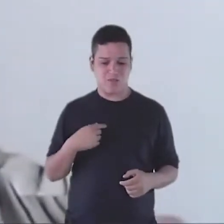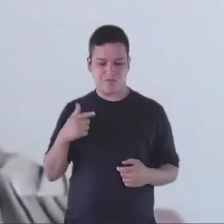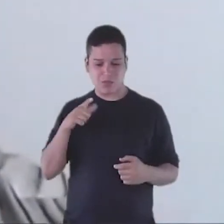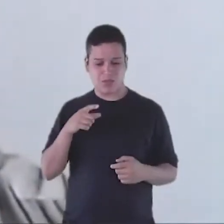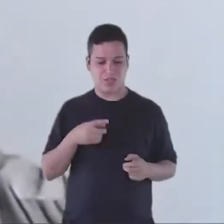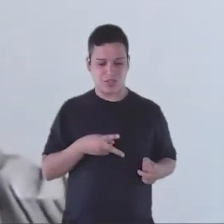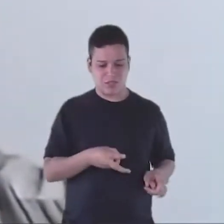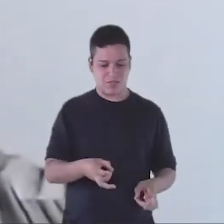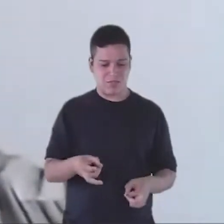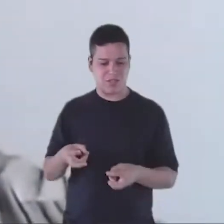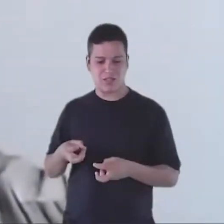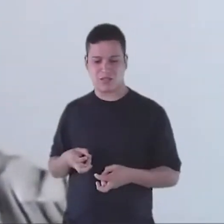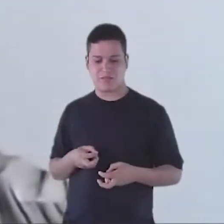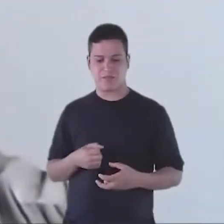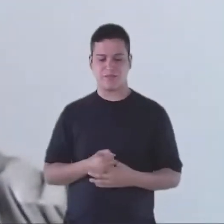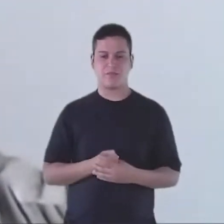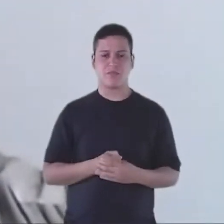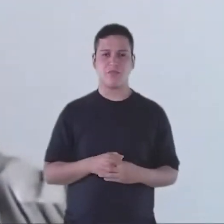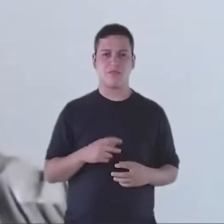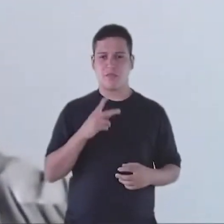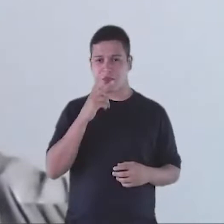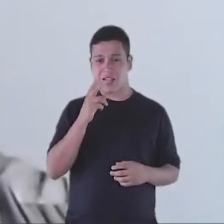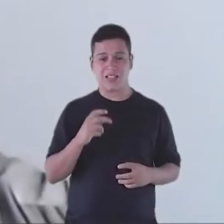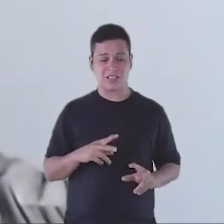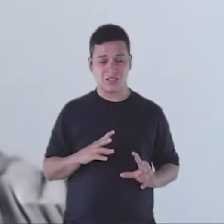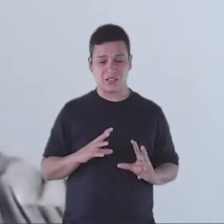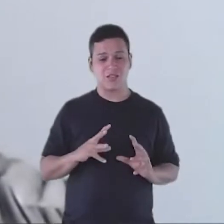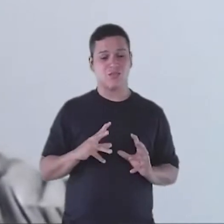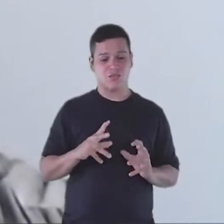tu, to, total